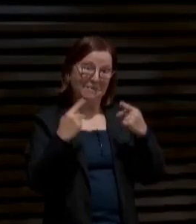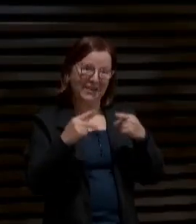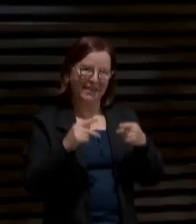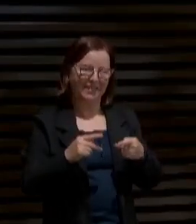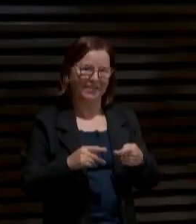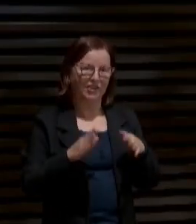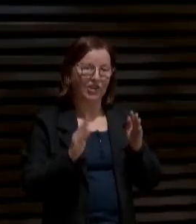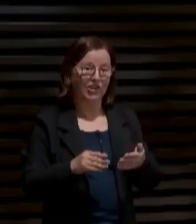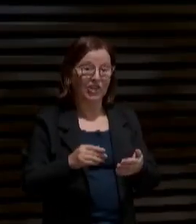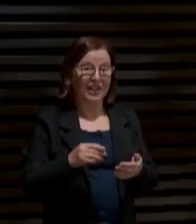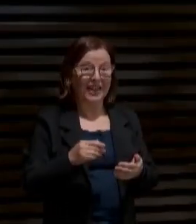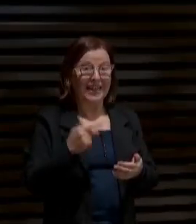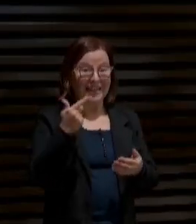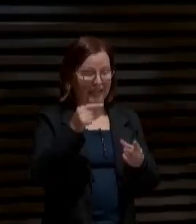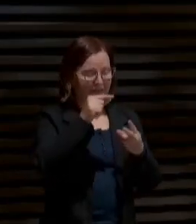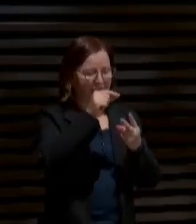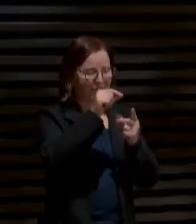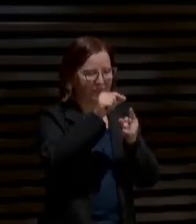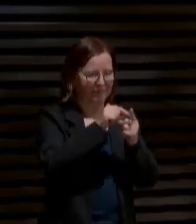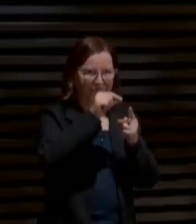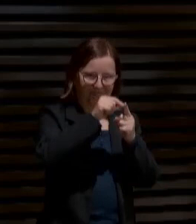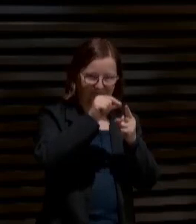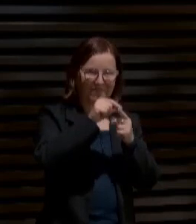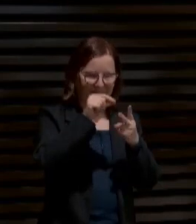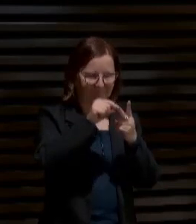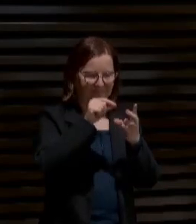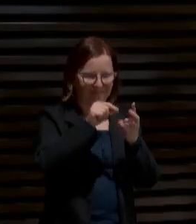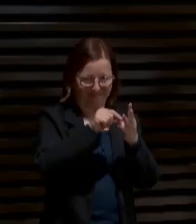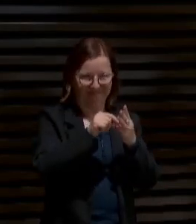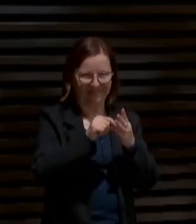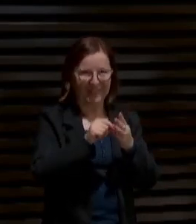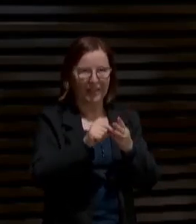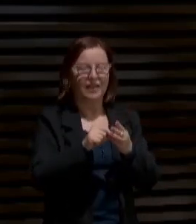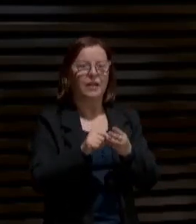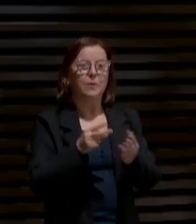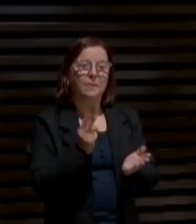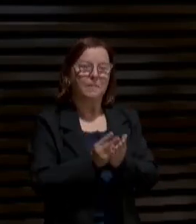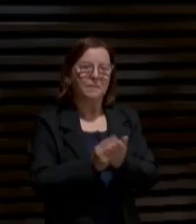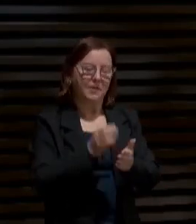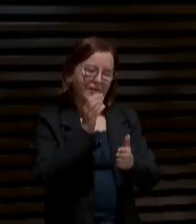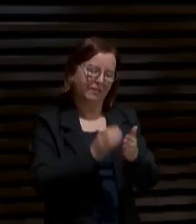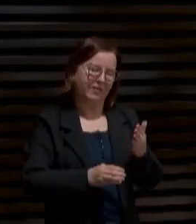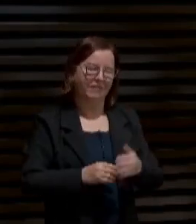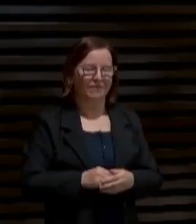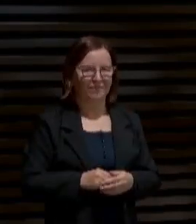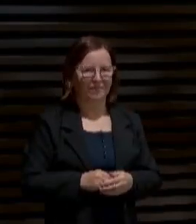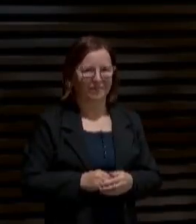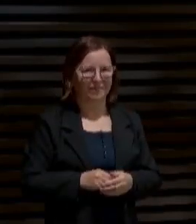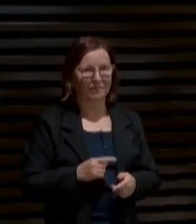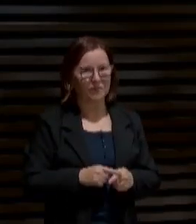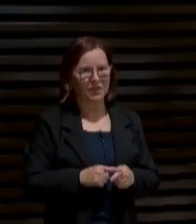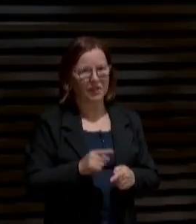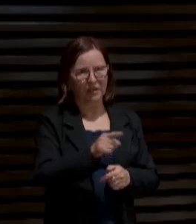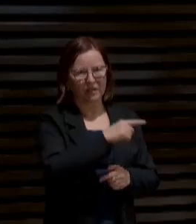capítulo é porque a palavra ela precisa ir achar colhida em nosso coração porque a gente ouve